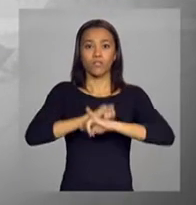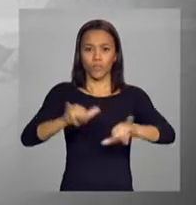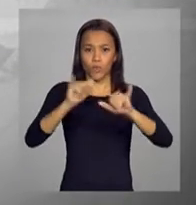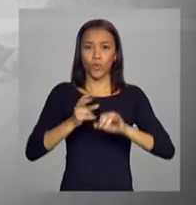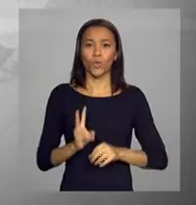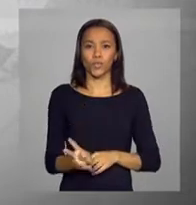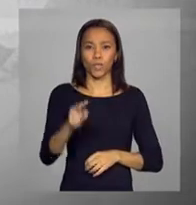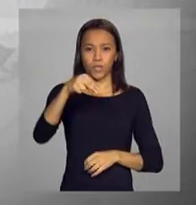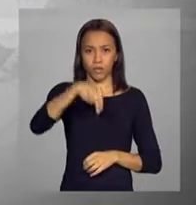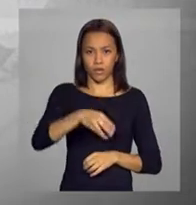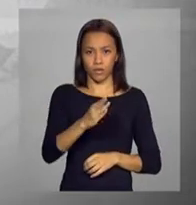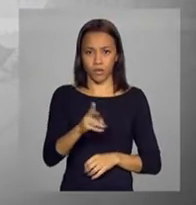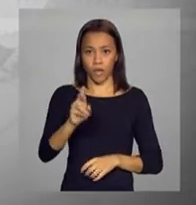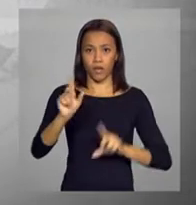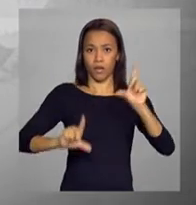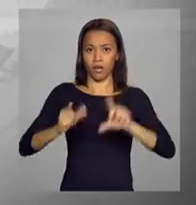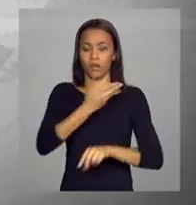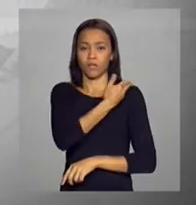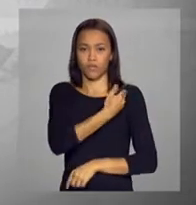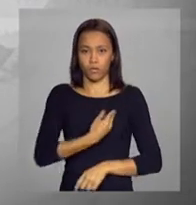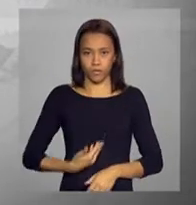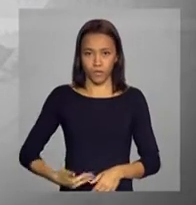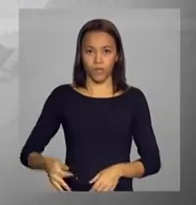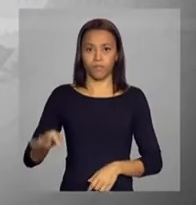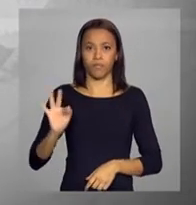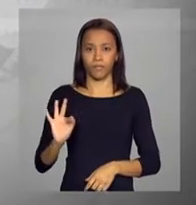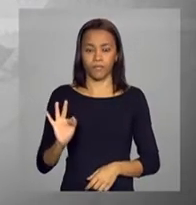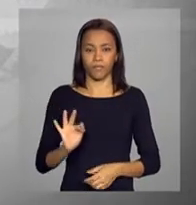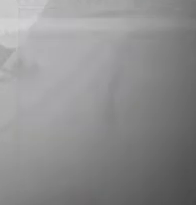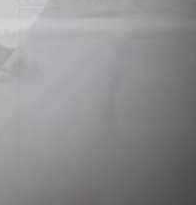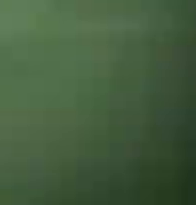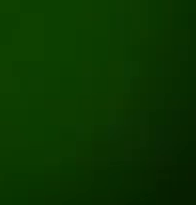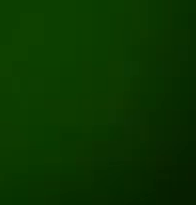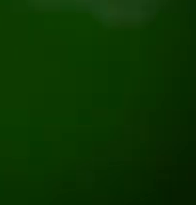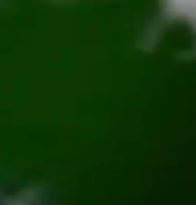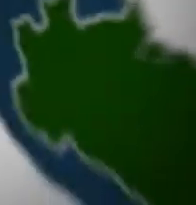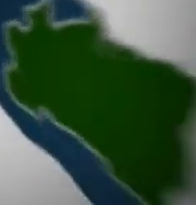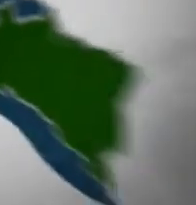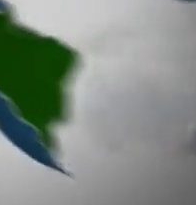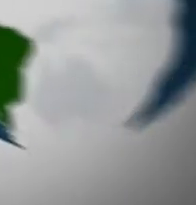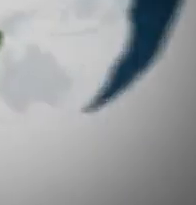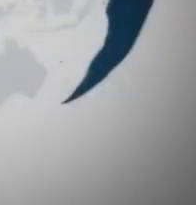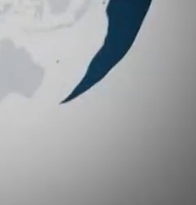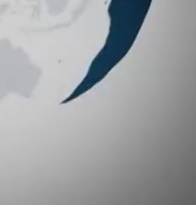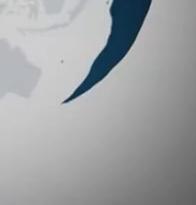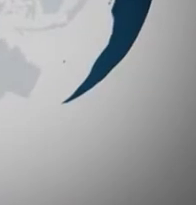informações. Continue com a gente na NBR, a TV do Governo Federal.